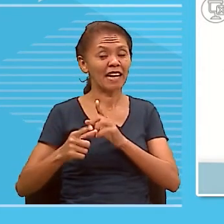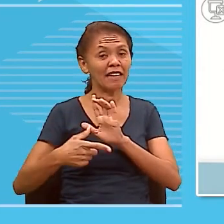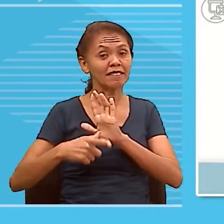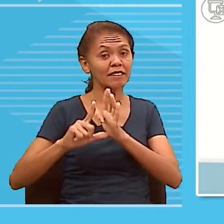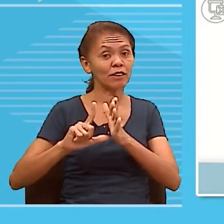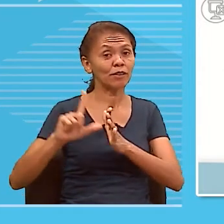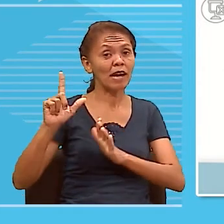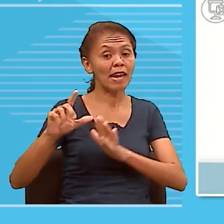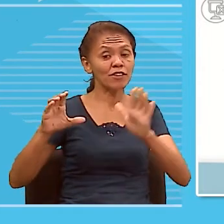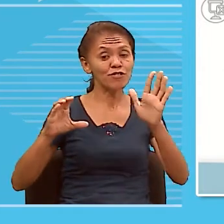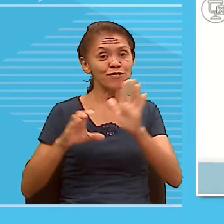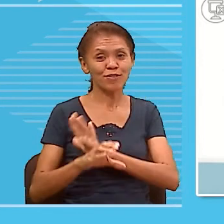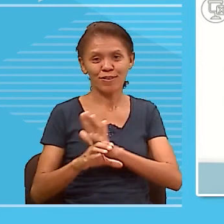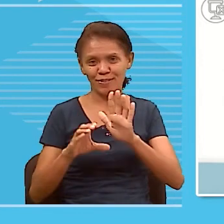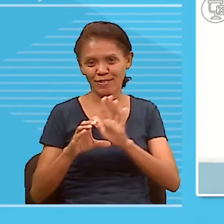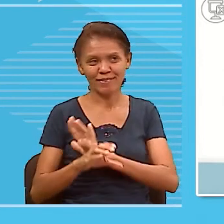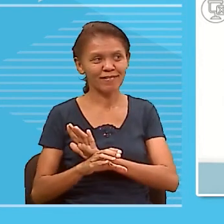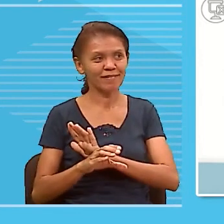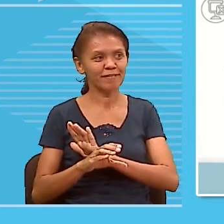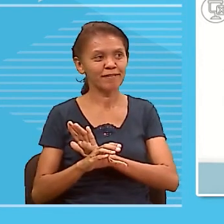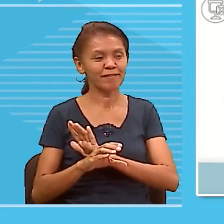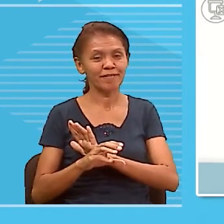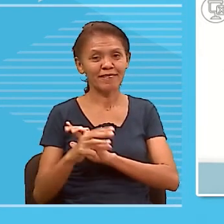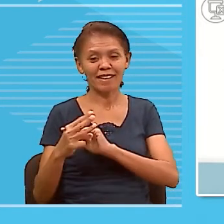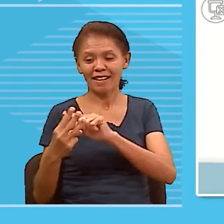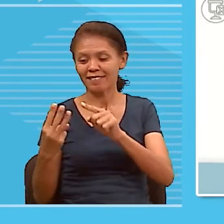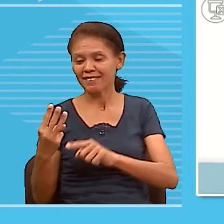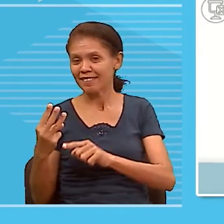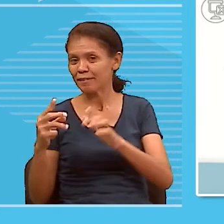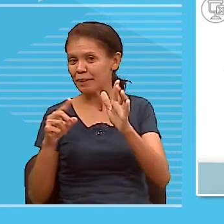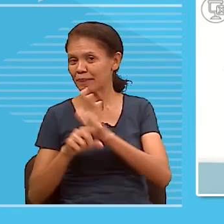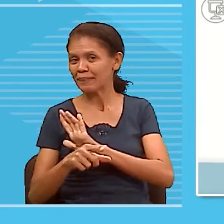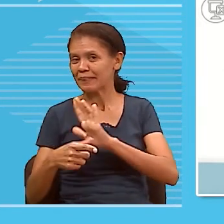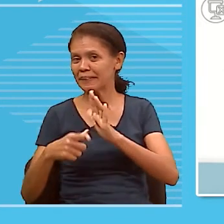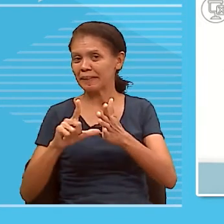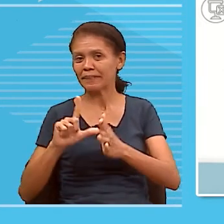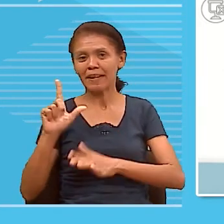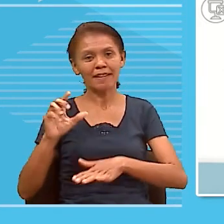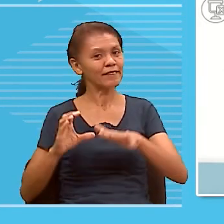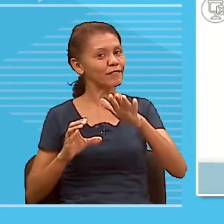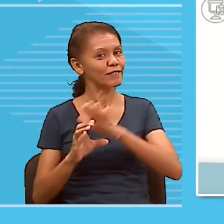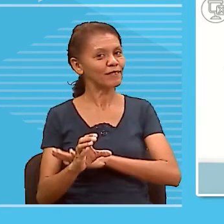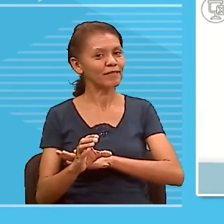públicos as três anteriores concursos públicos